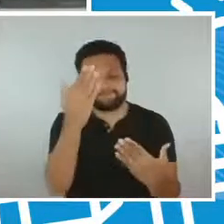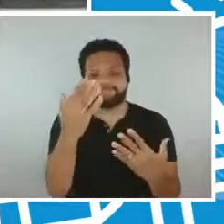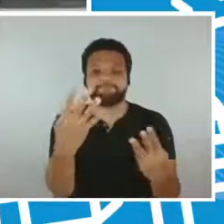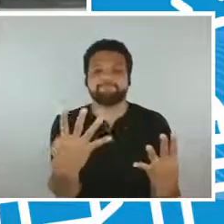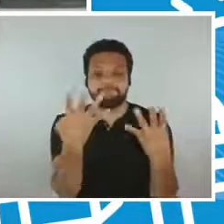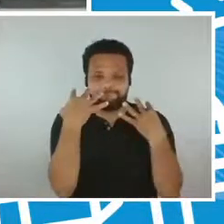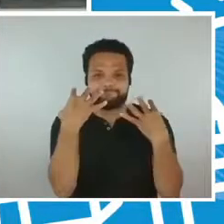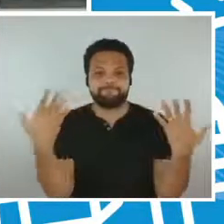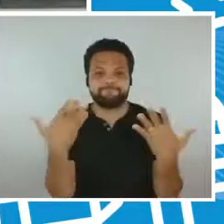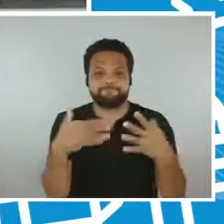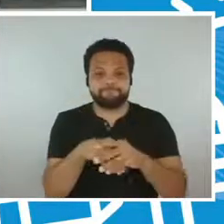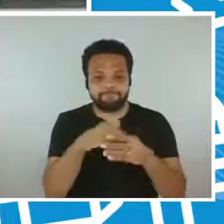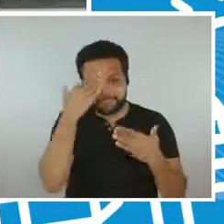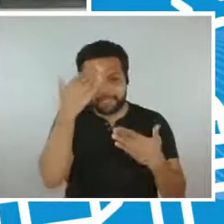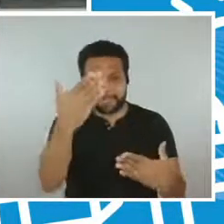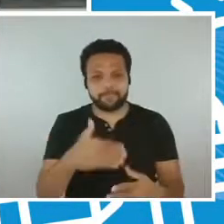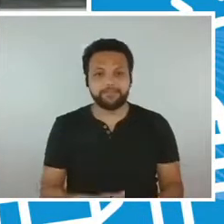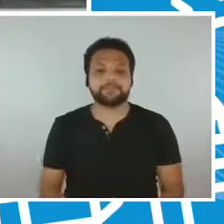todos.